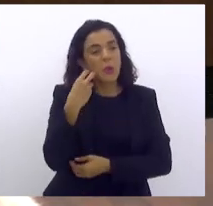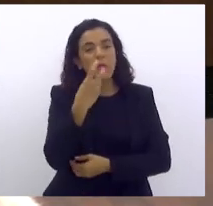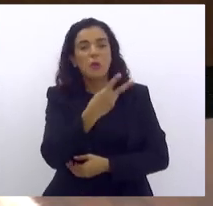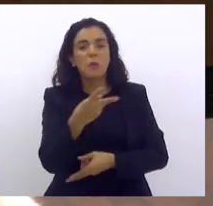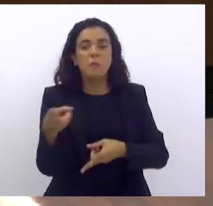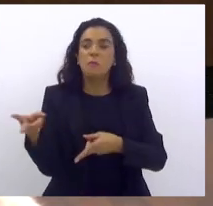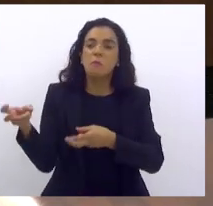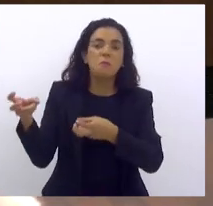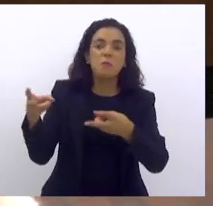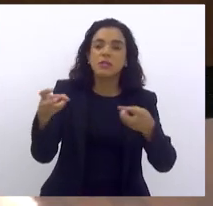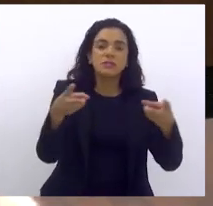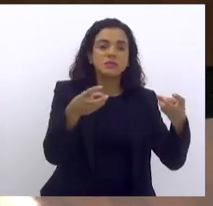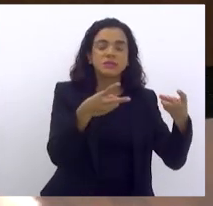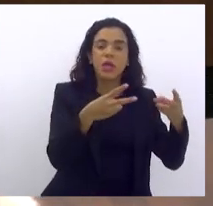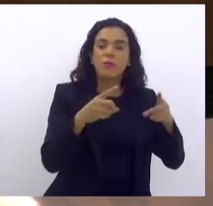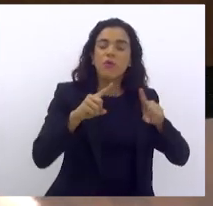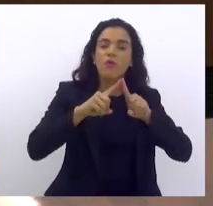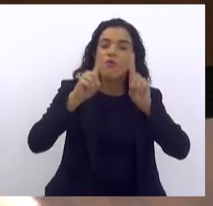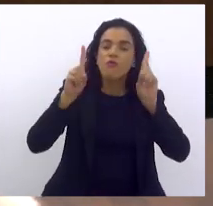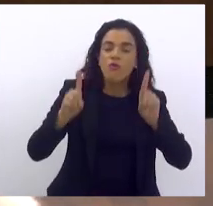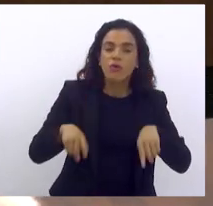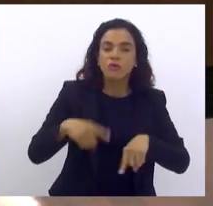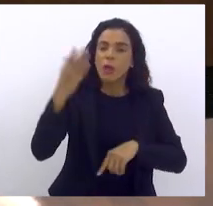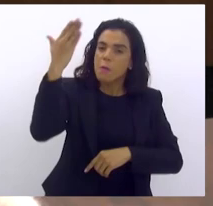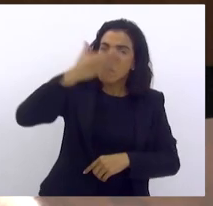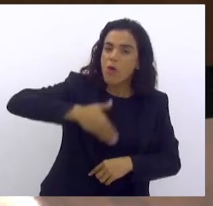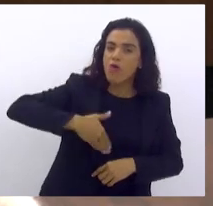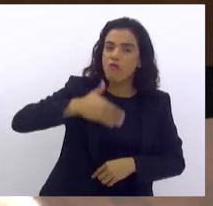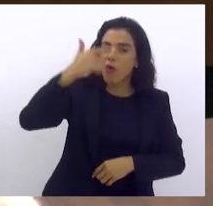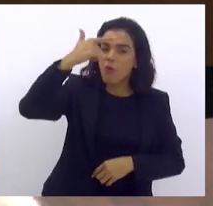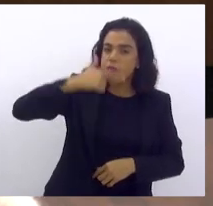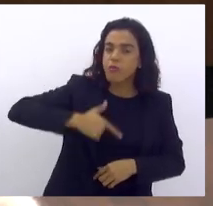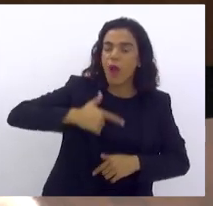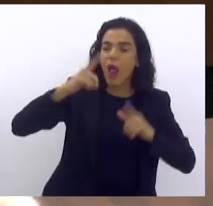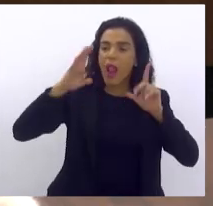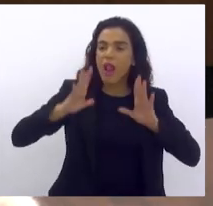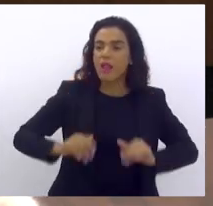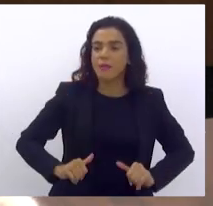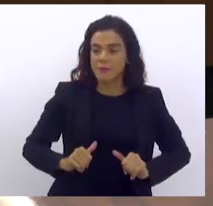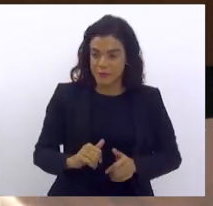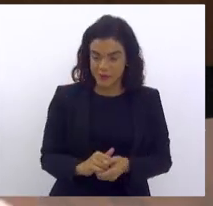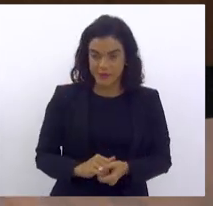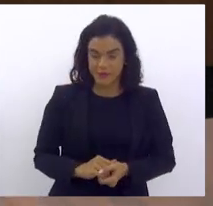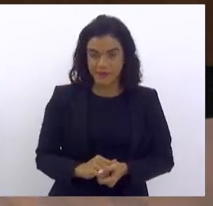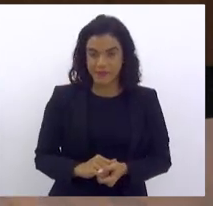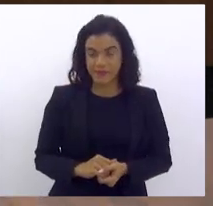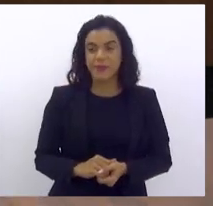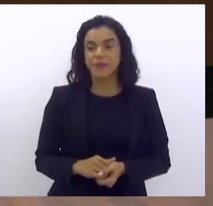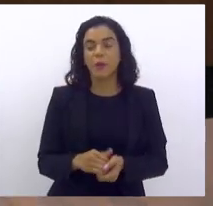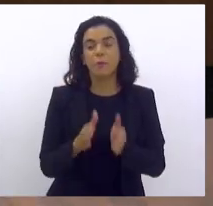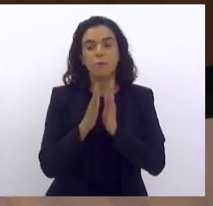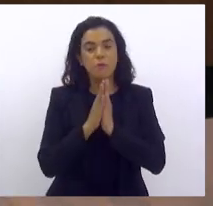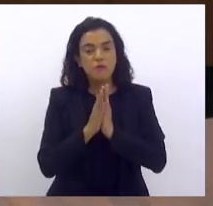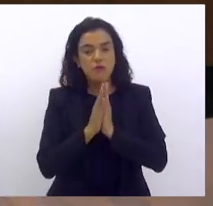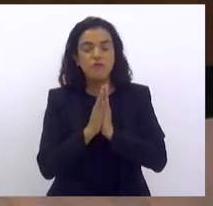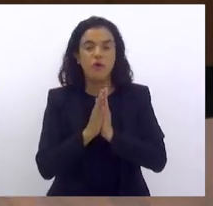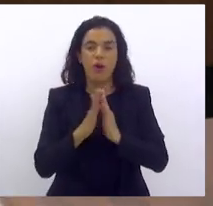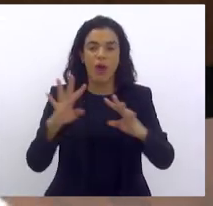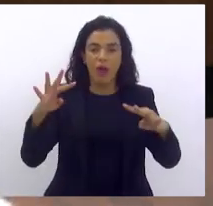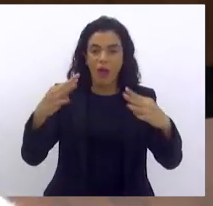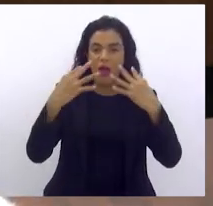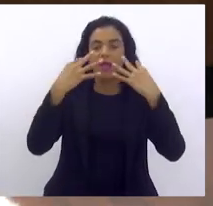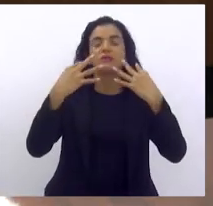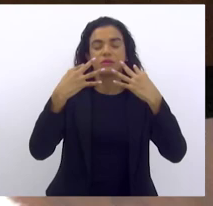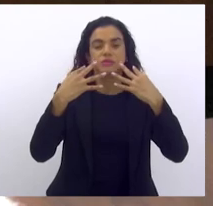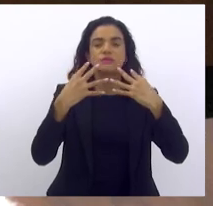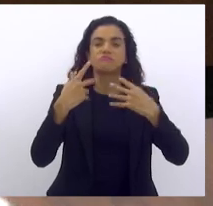servidores que comprovaram as suas inocências. Então, eu quero pedir a atenção desse parlamento para a